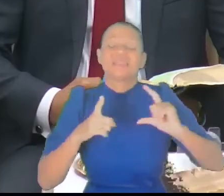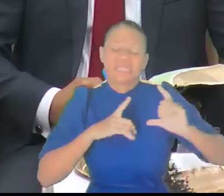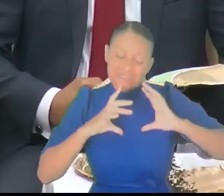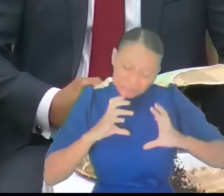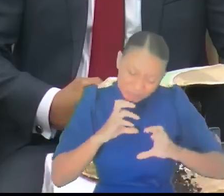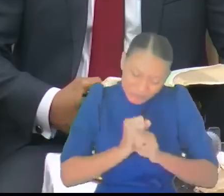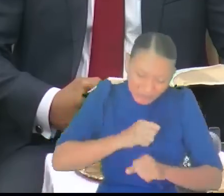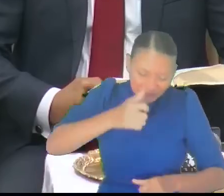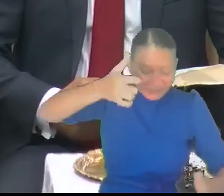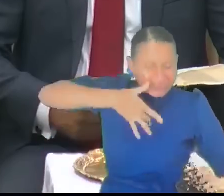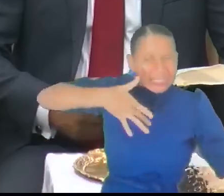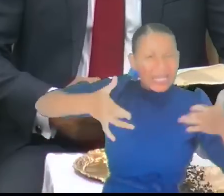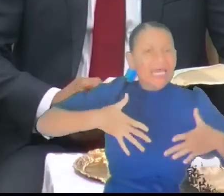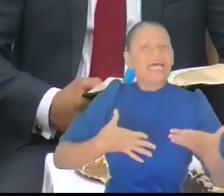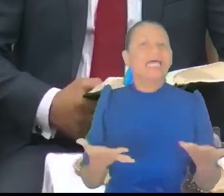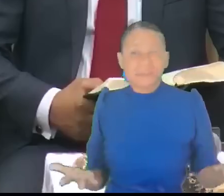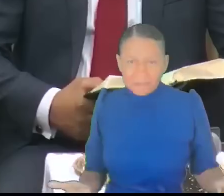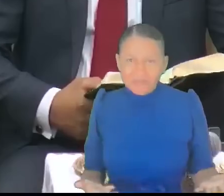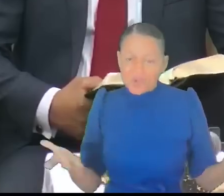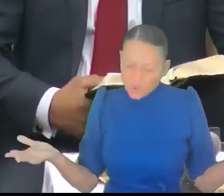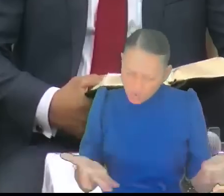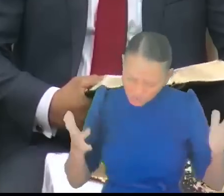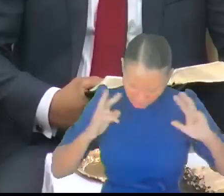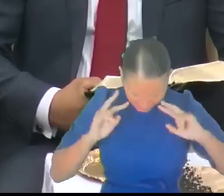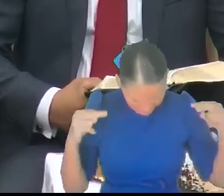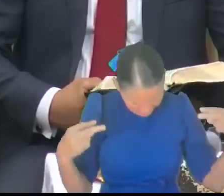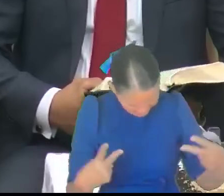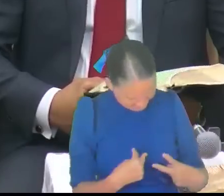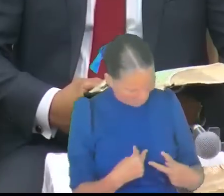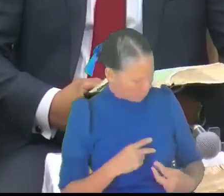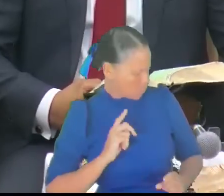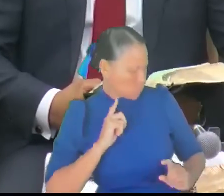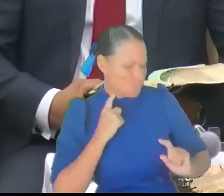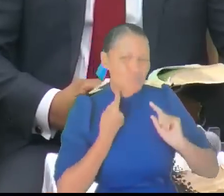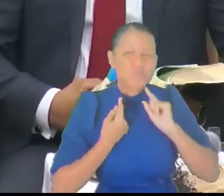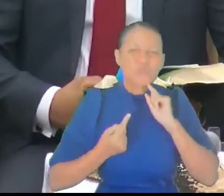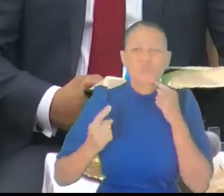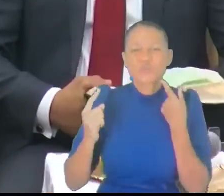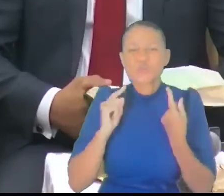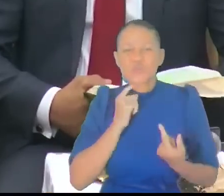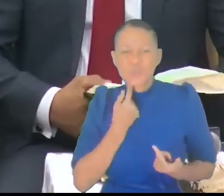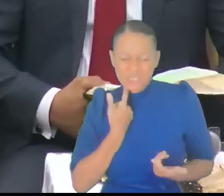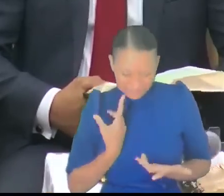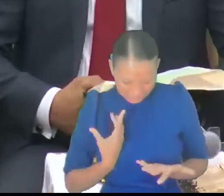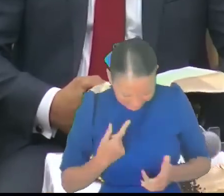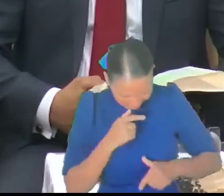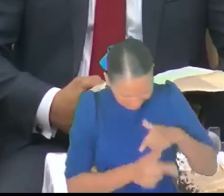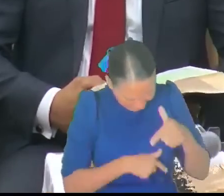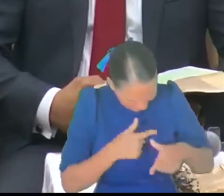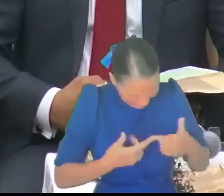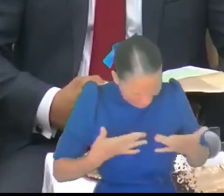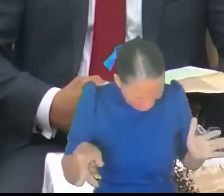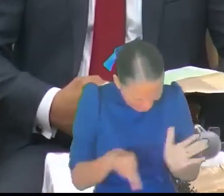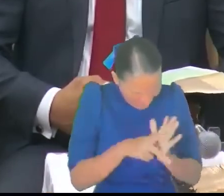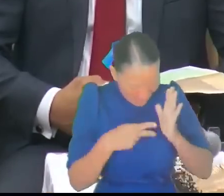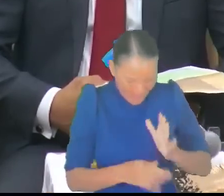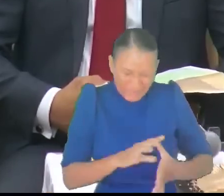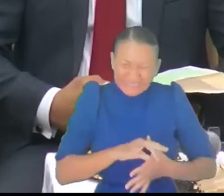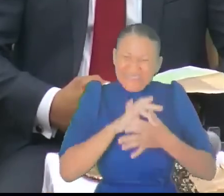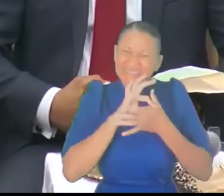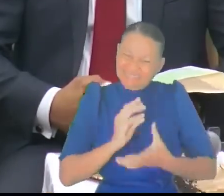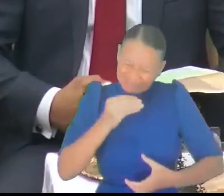você. Hoje é noite de você olhar o que é que ainda tem de resquício das obras da carne em você, na